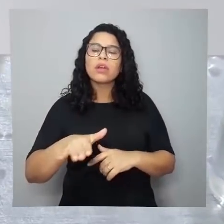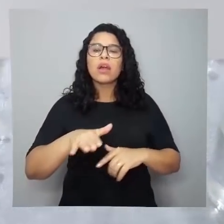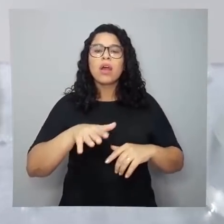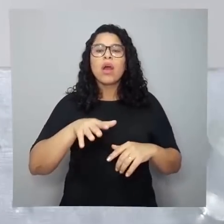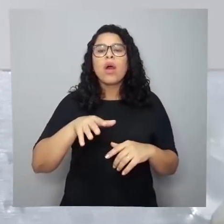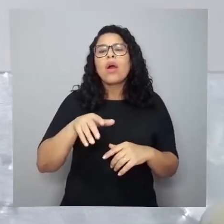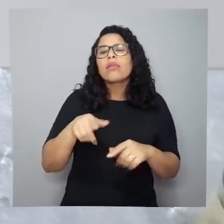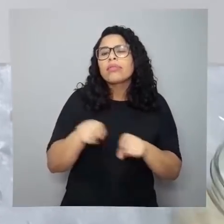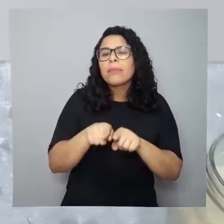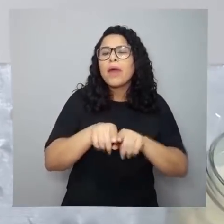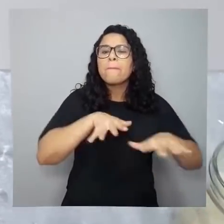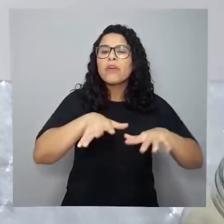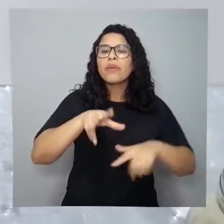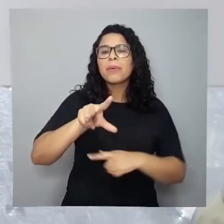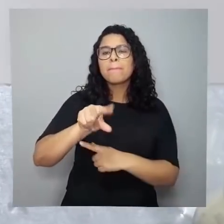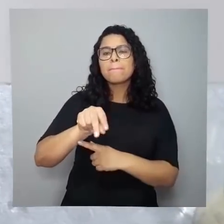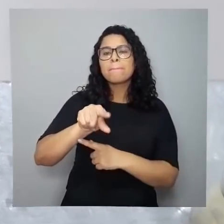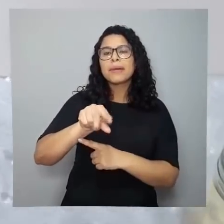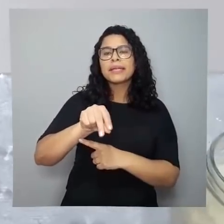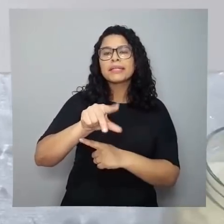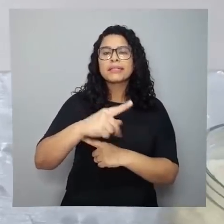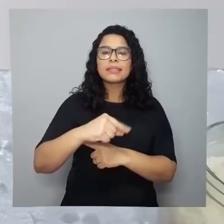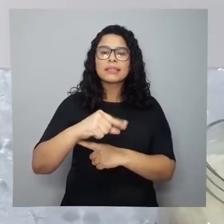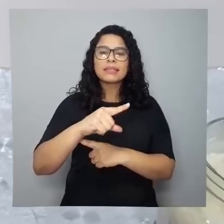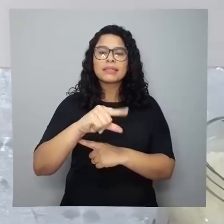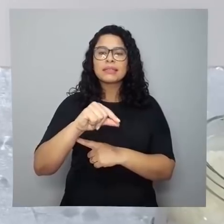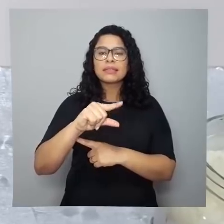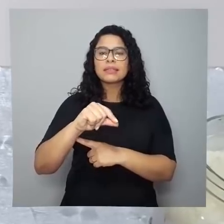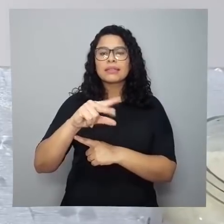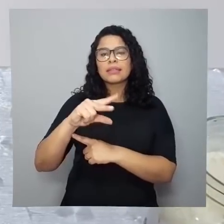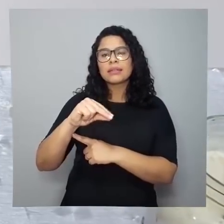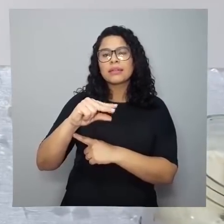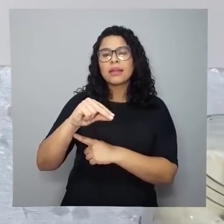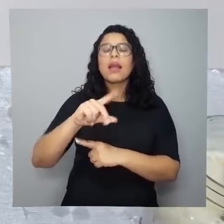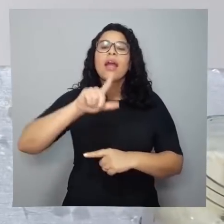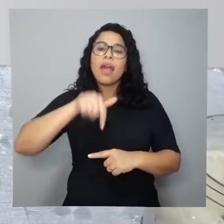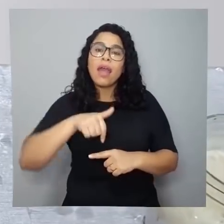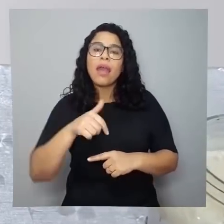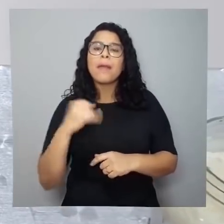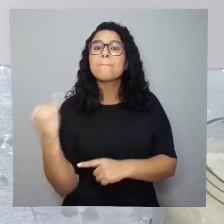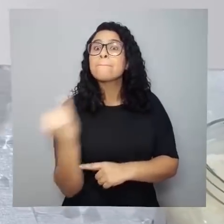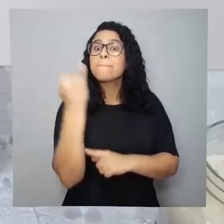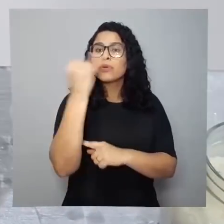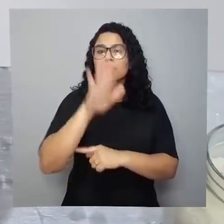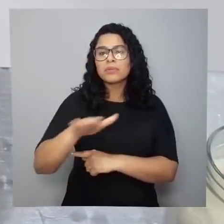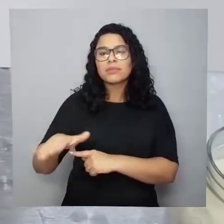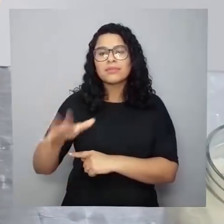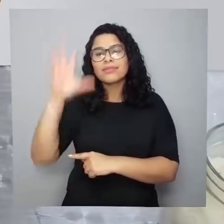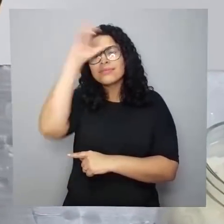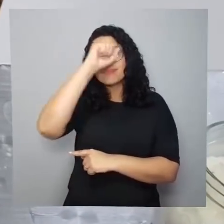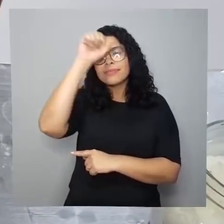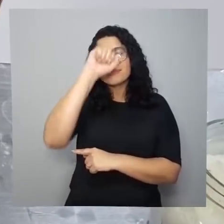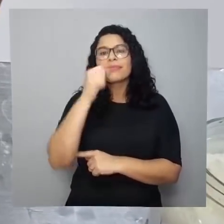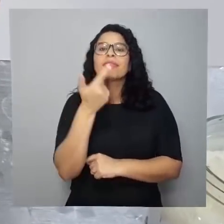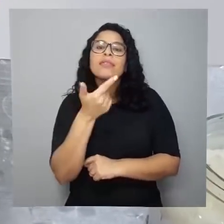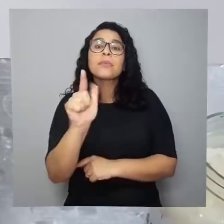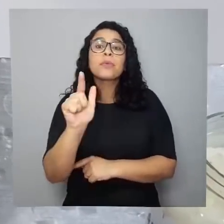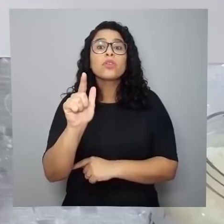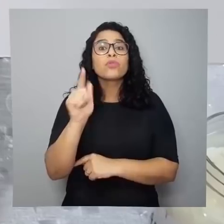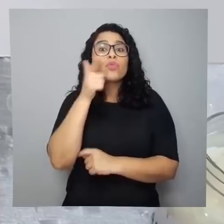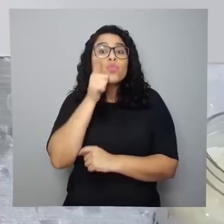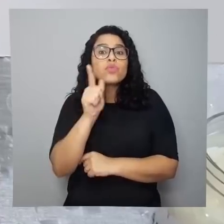de pinça, todos esses movimentos aqui são muito importantes para a criança depois aprender a segurar no lápis,